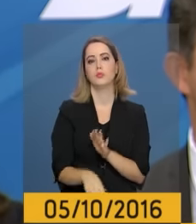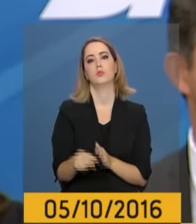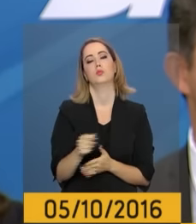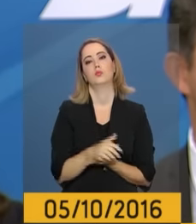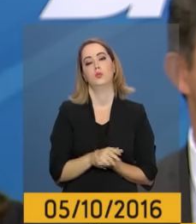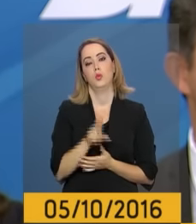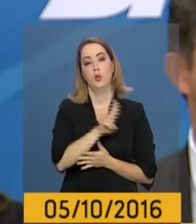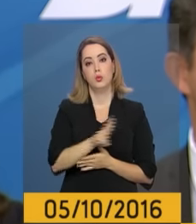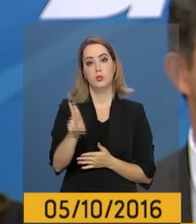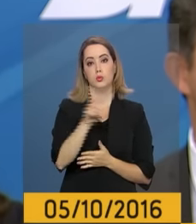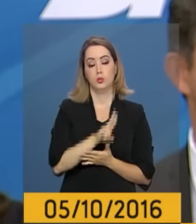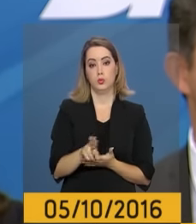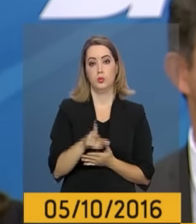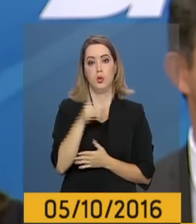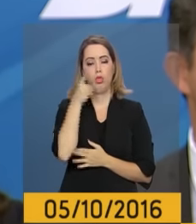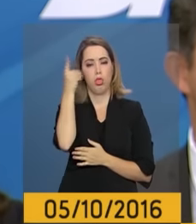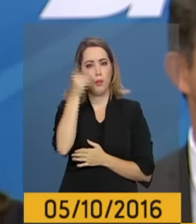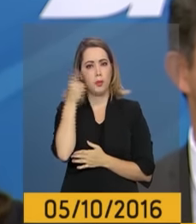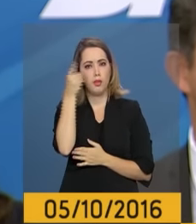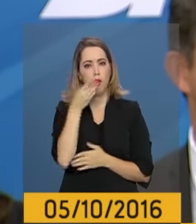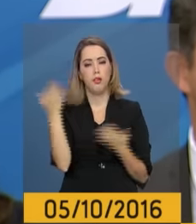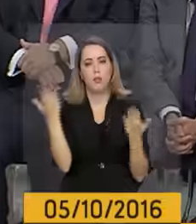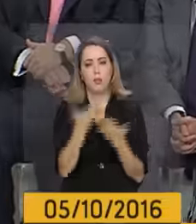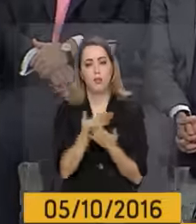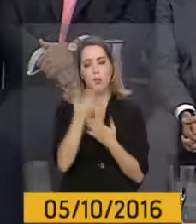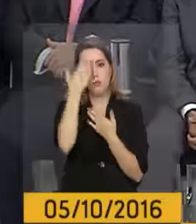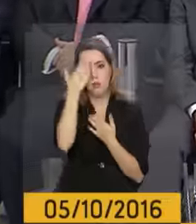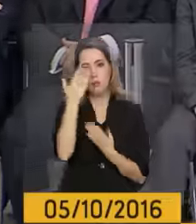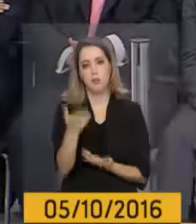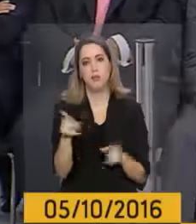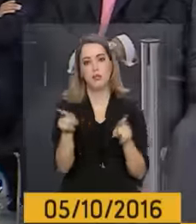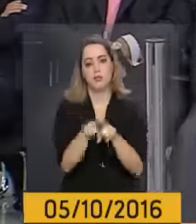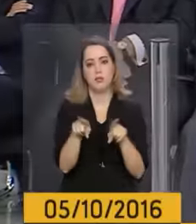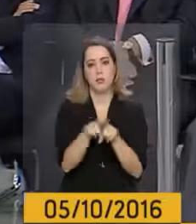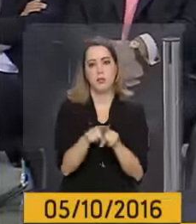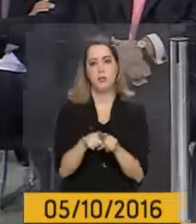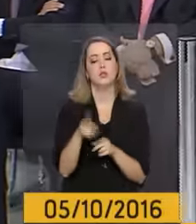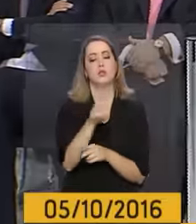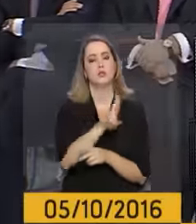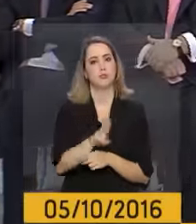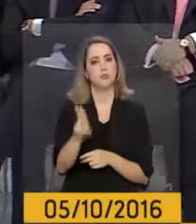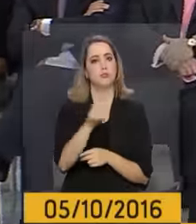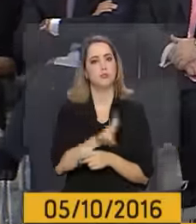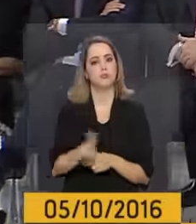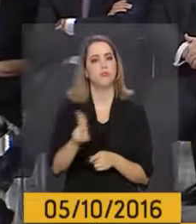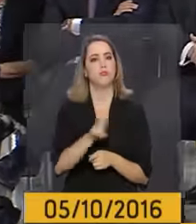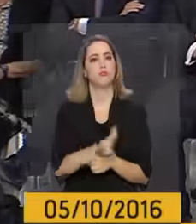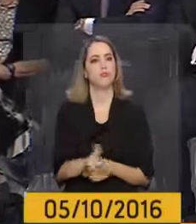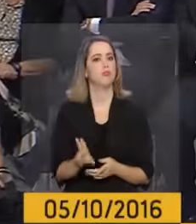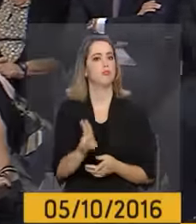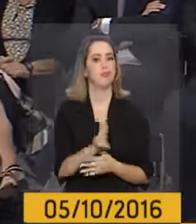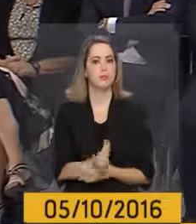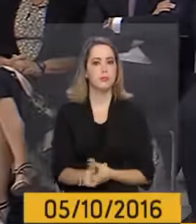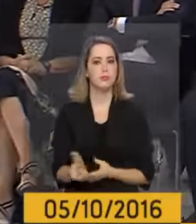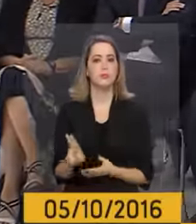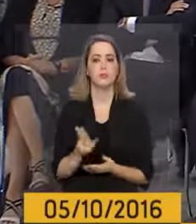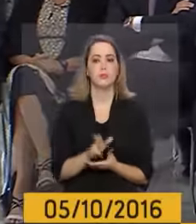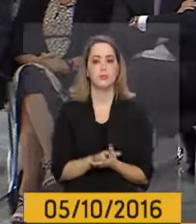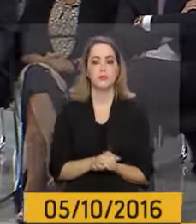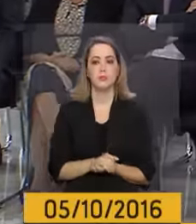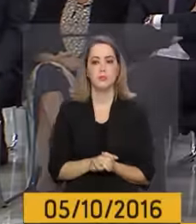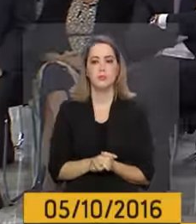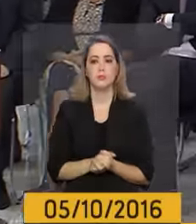os deputados Eros Biondini, Leandre, Alceu Moreira, Baleia Rossi, Hilton Rocha, Mauro